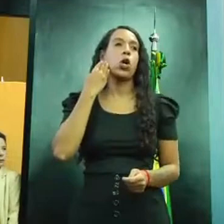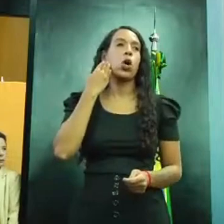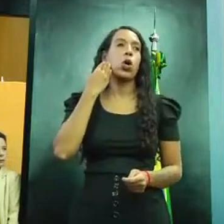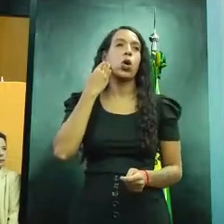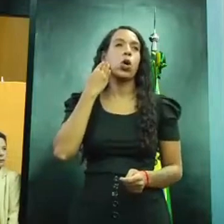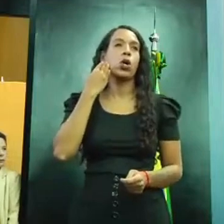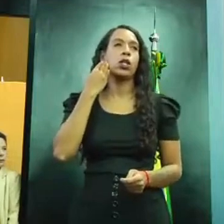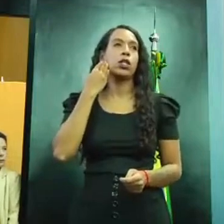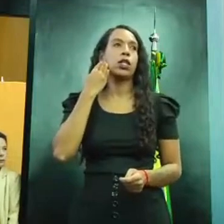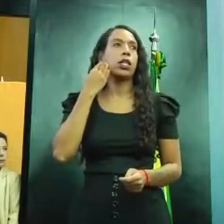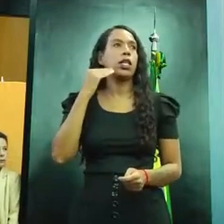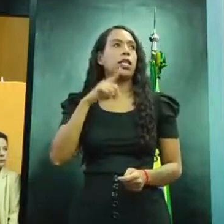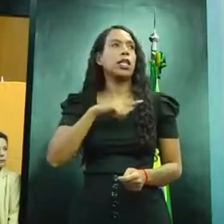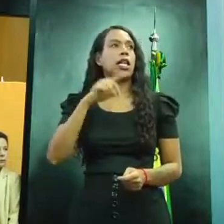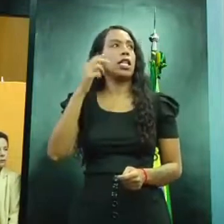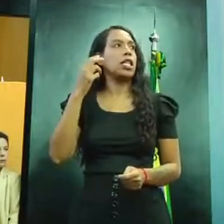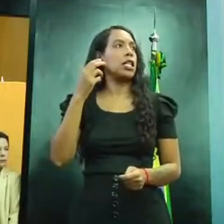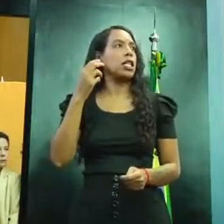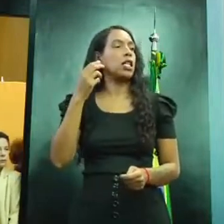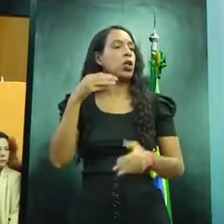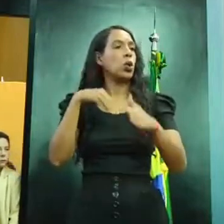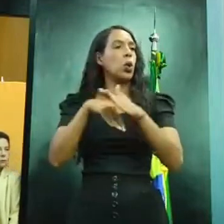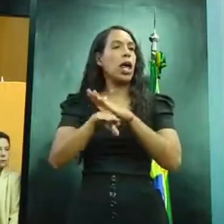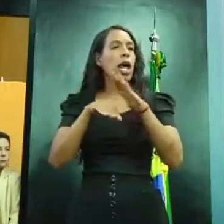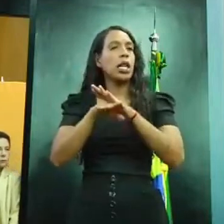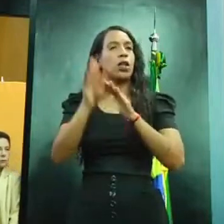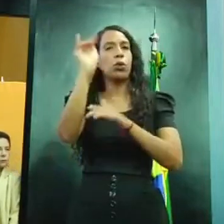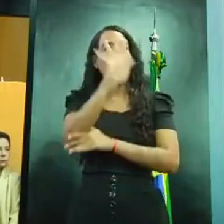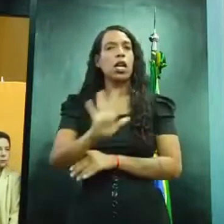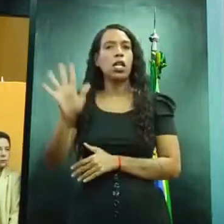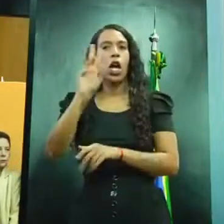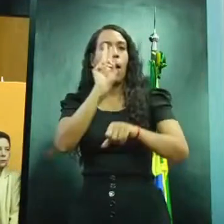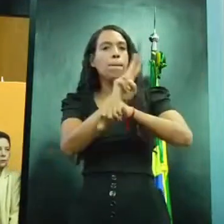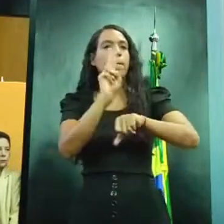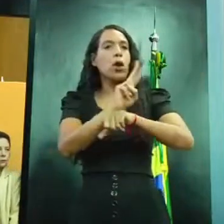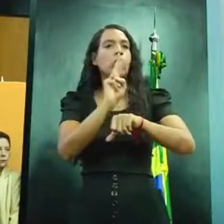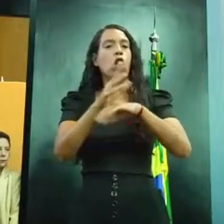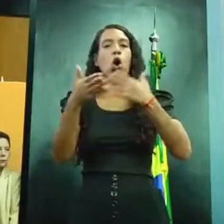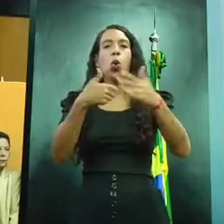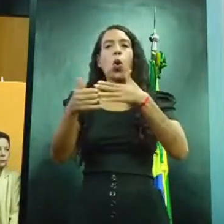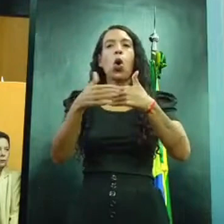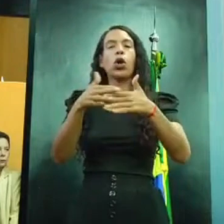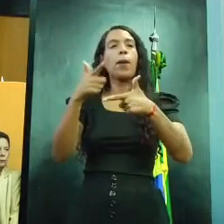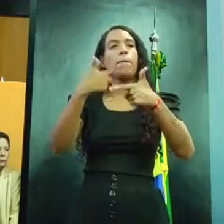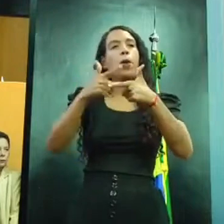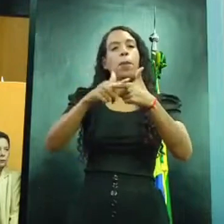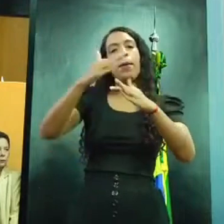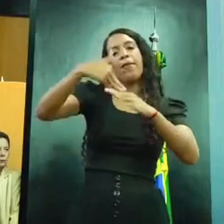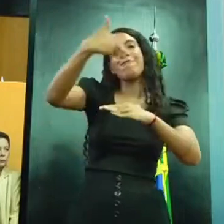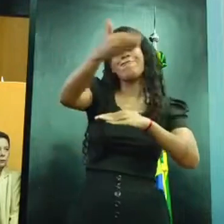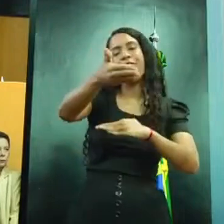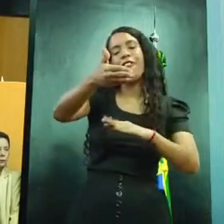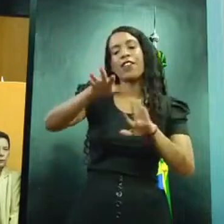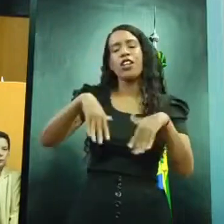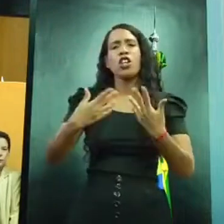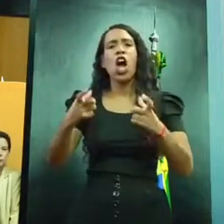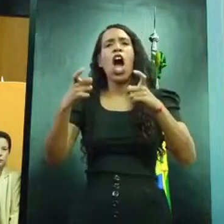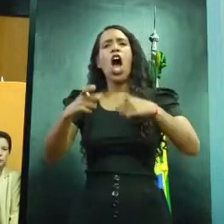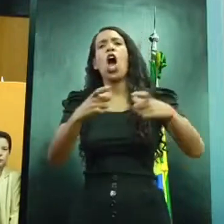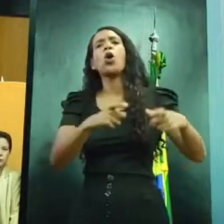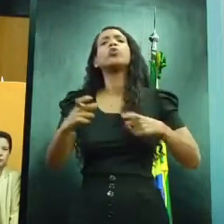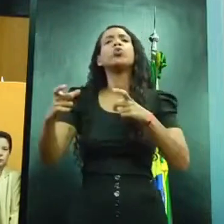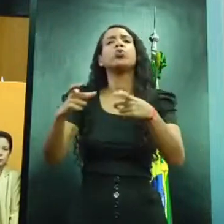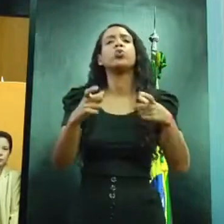internacionais de 353 bilhões de dólares que nos protegem contra qualquer choque externo. Então, de onde